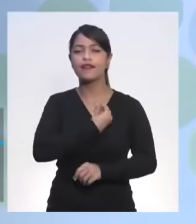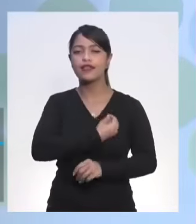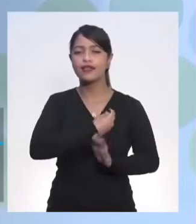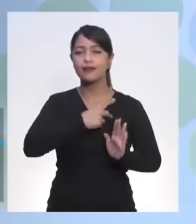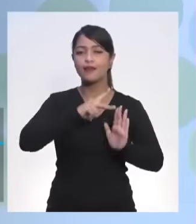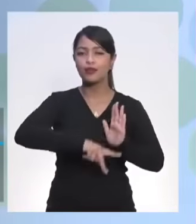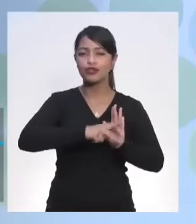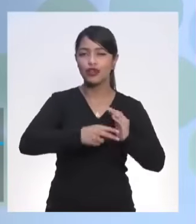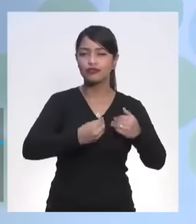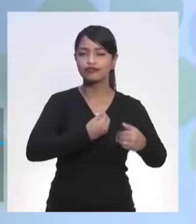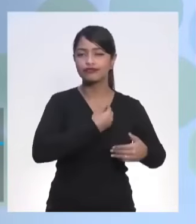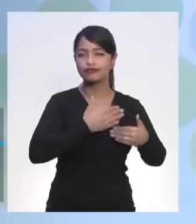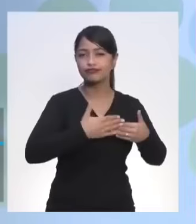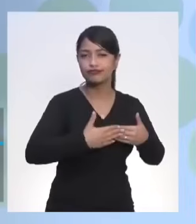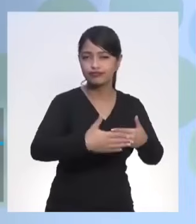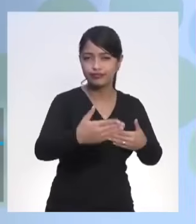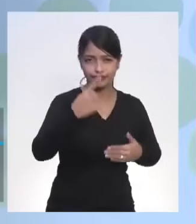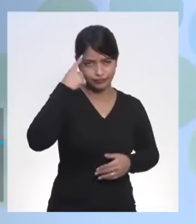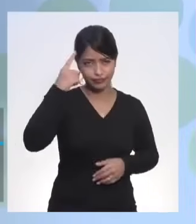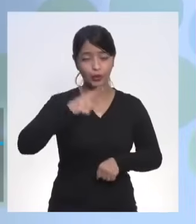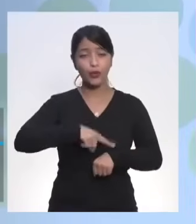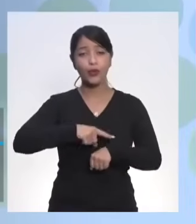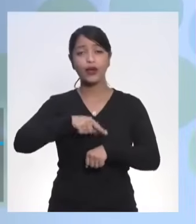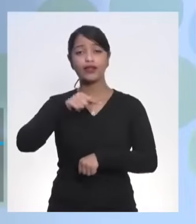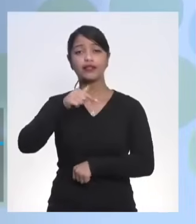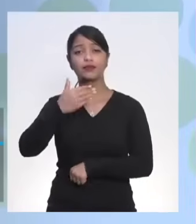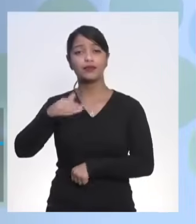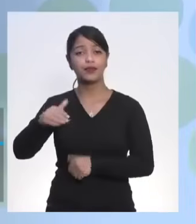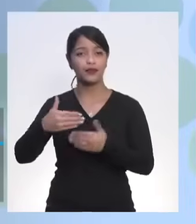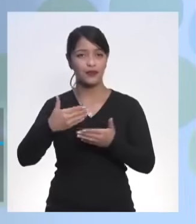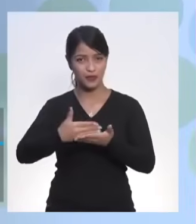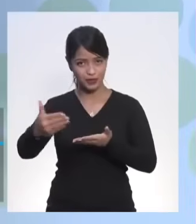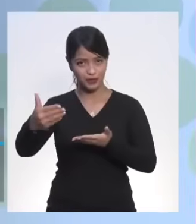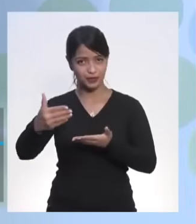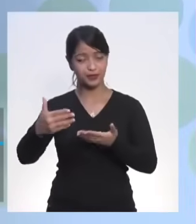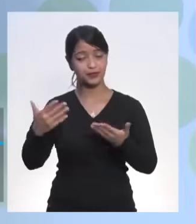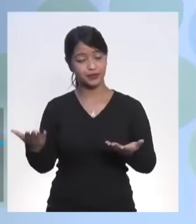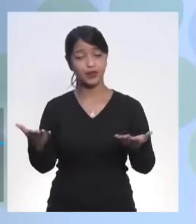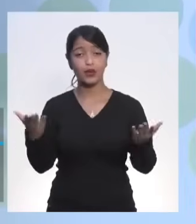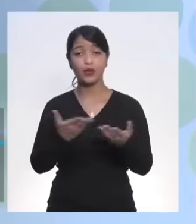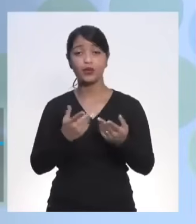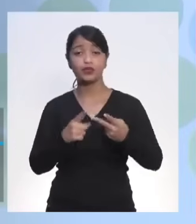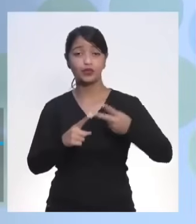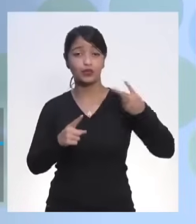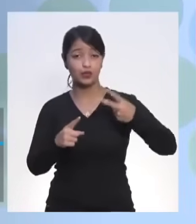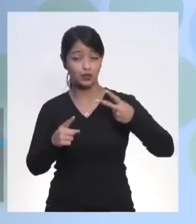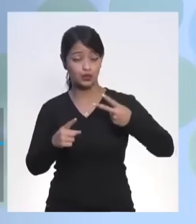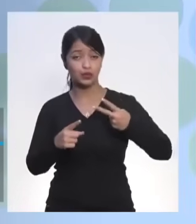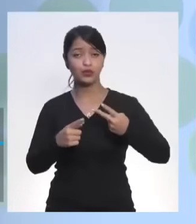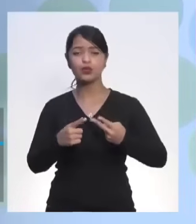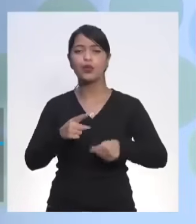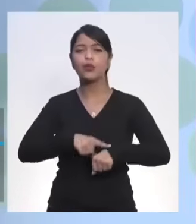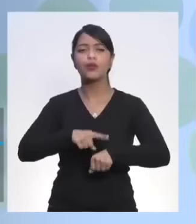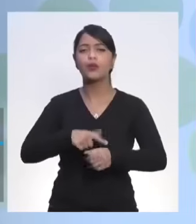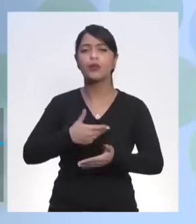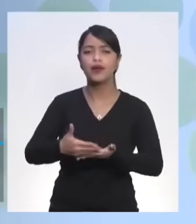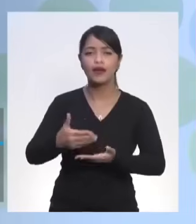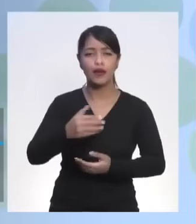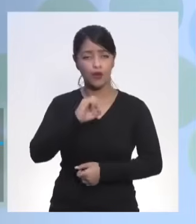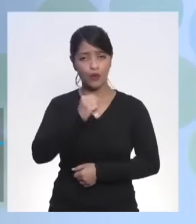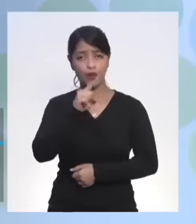lá, 7h30 foi a primeira aula ali para participar. Essa aula aqui começava 8h15, né,